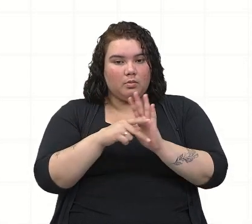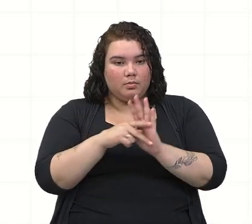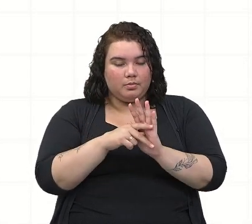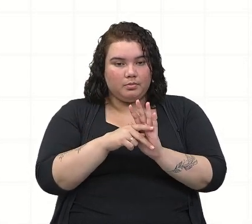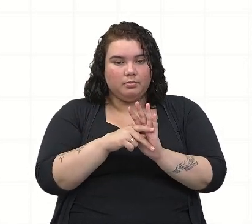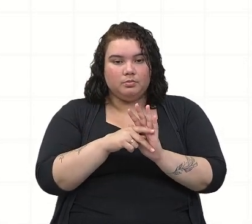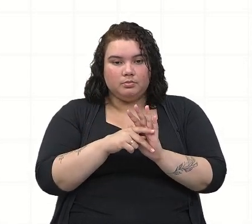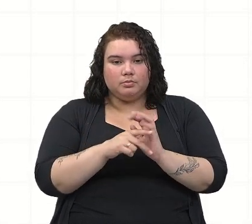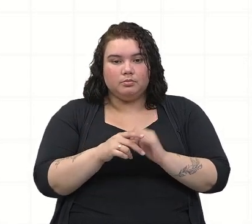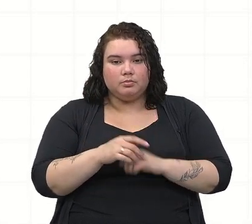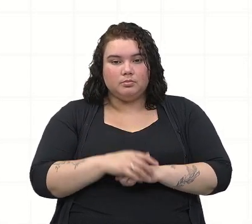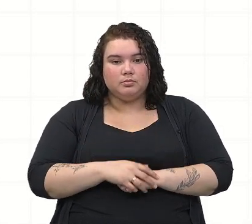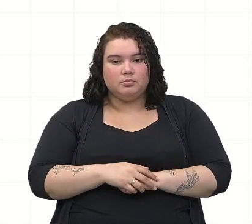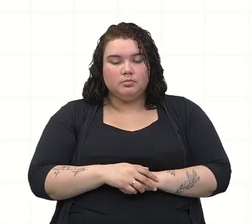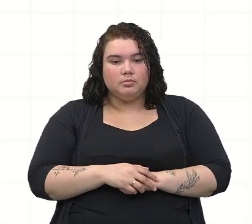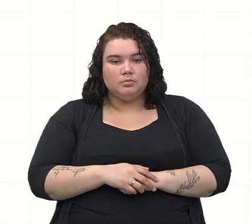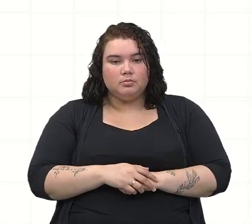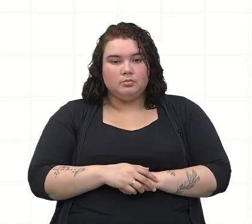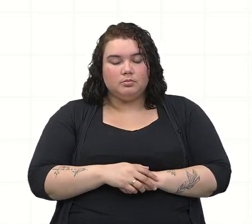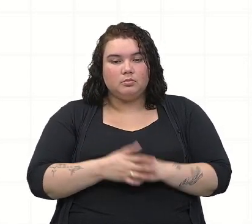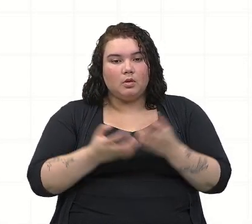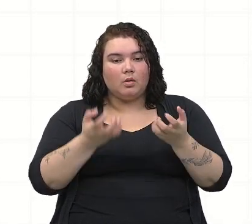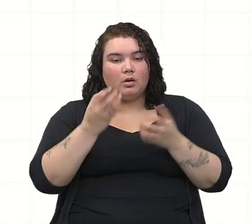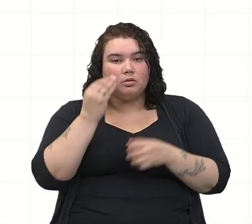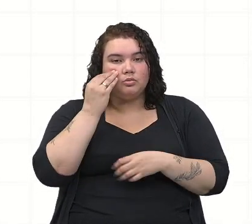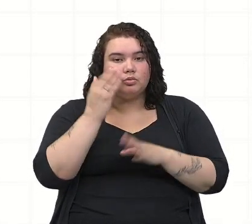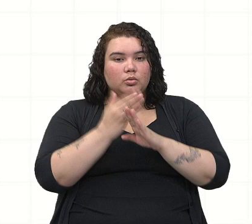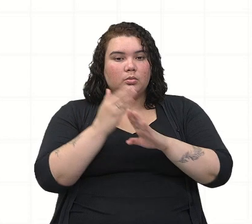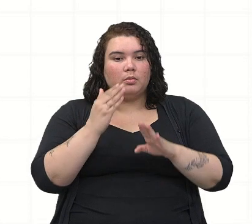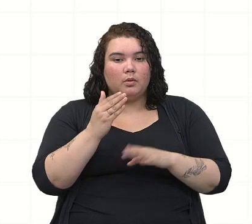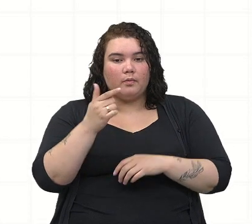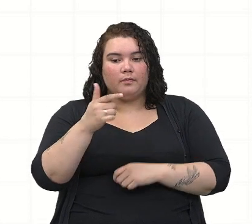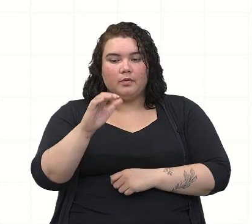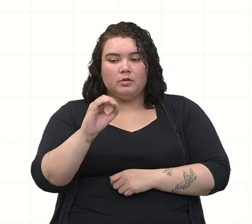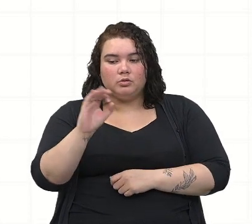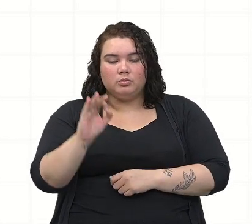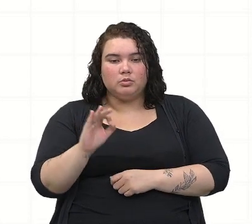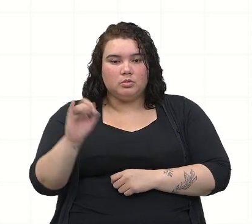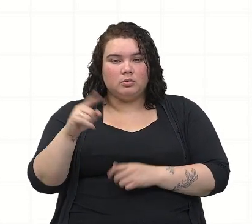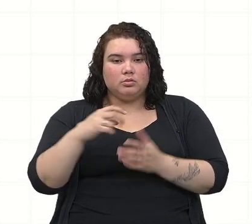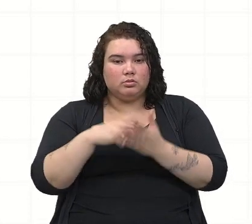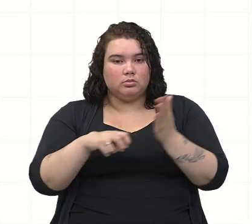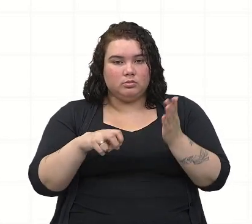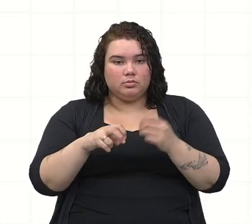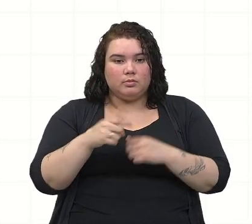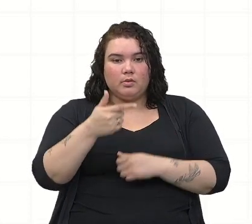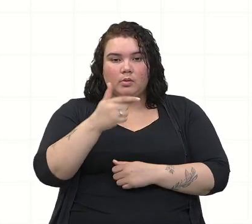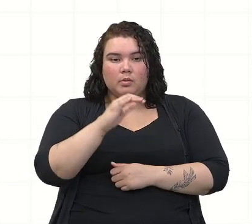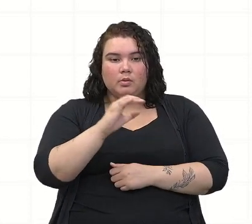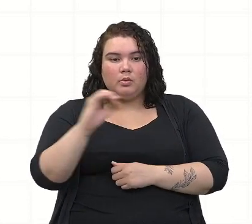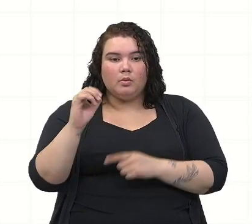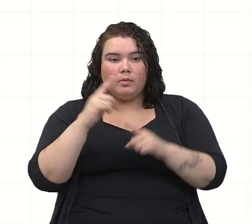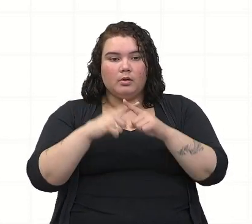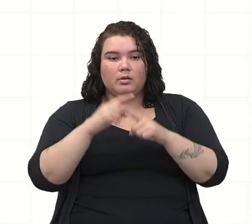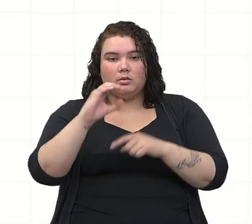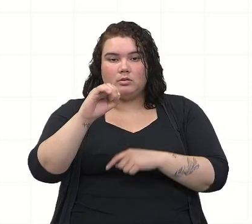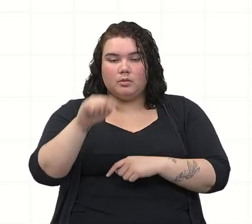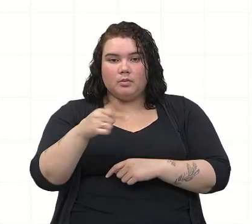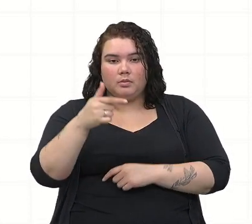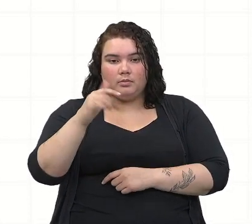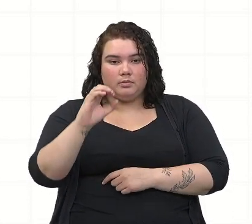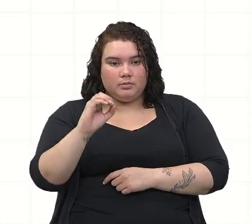e agora eu quero ver quanto que deu 20%, que vai ser o meu desconto. 200 vezes